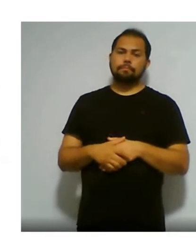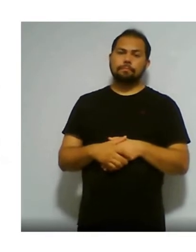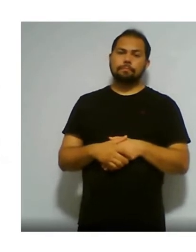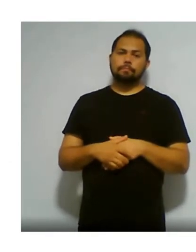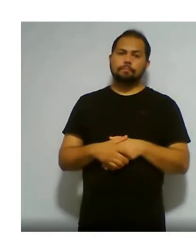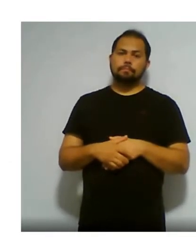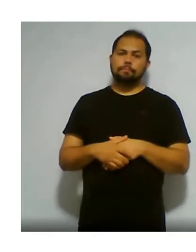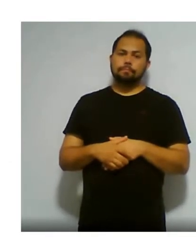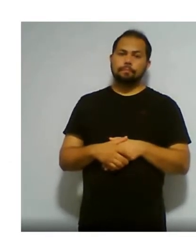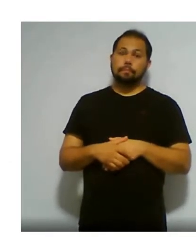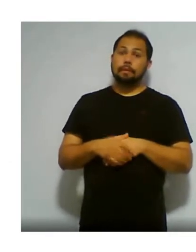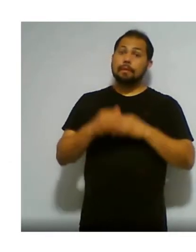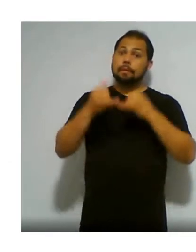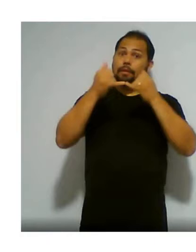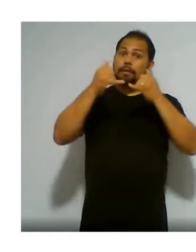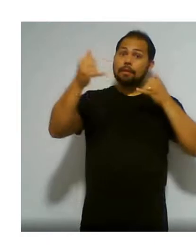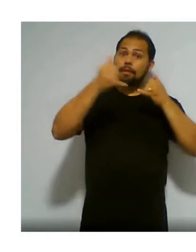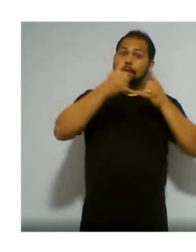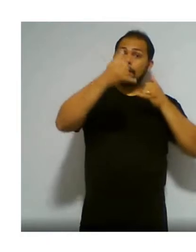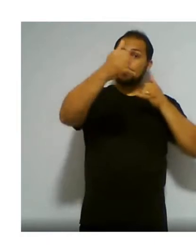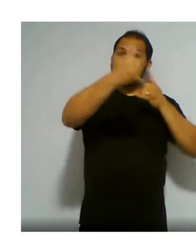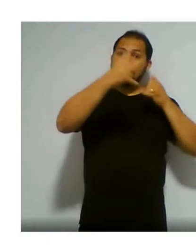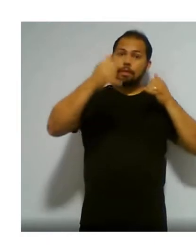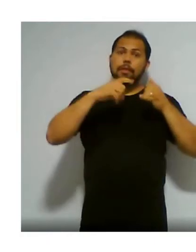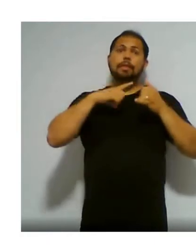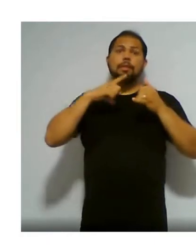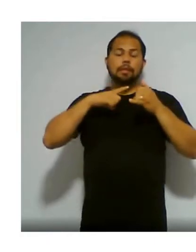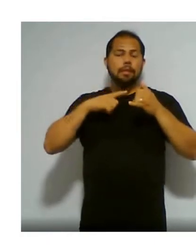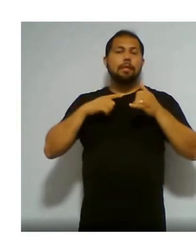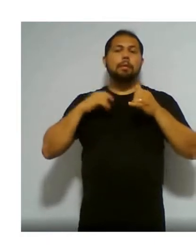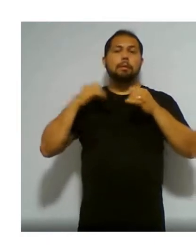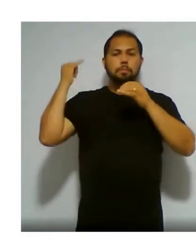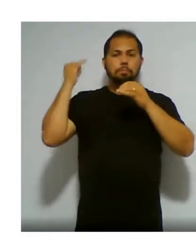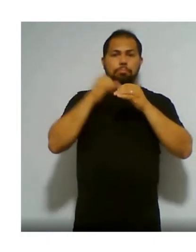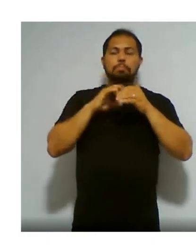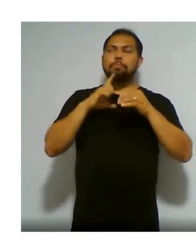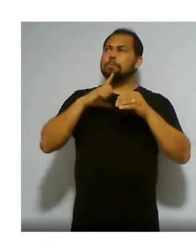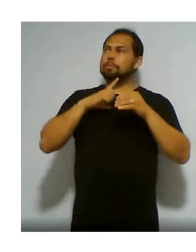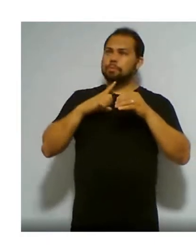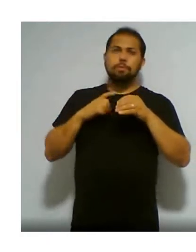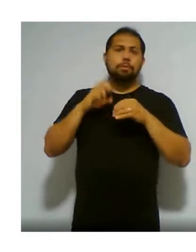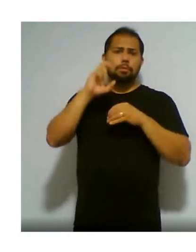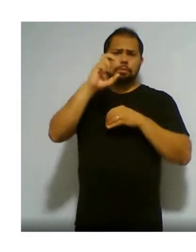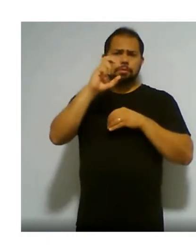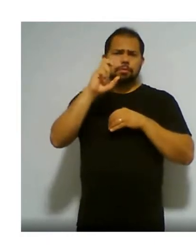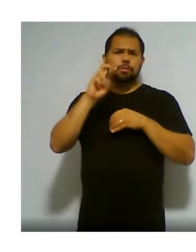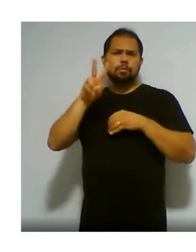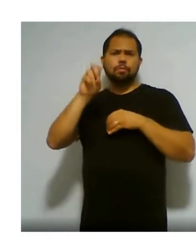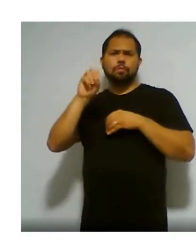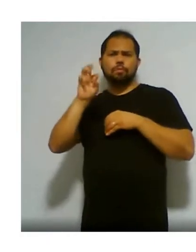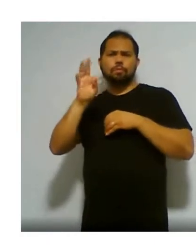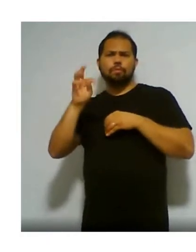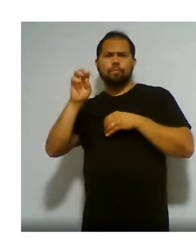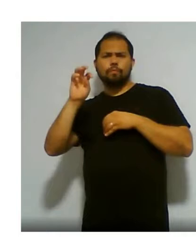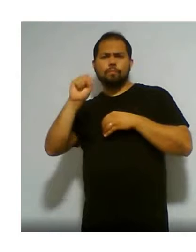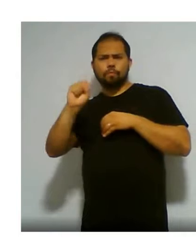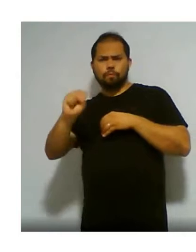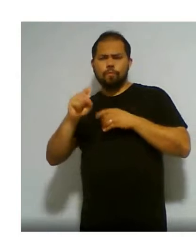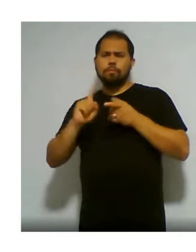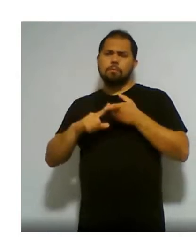Cada fiozinho desse tem uma função, né? Fornecer 3 volts, 12 volts, é terra, 5 volts e assim por diante.